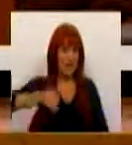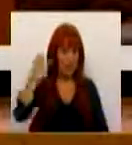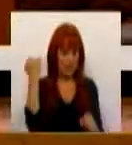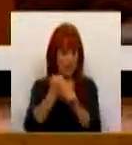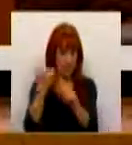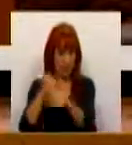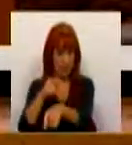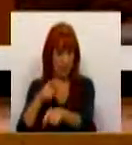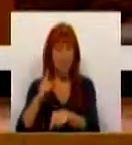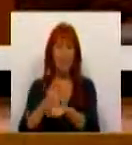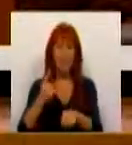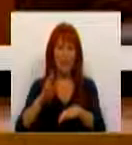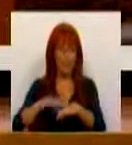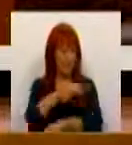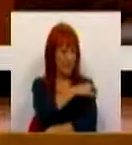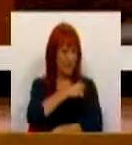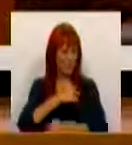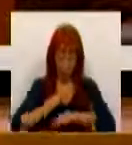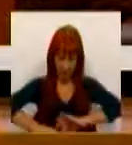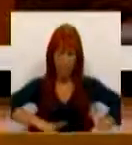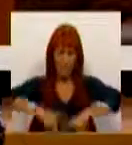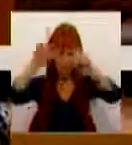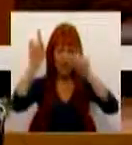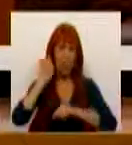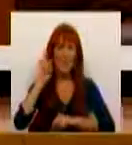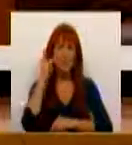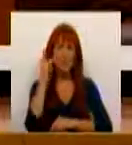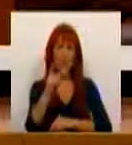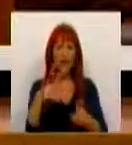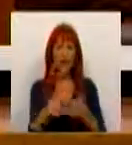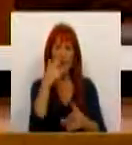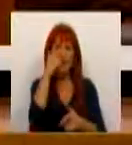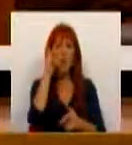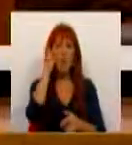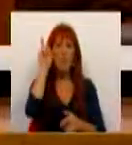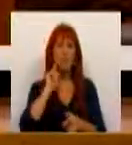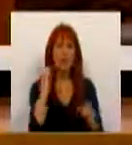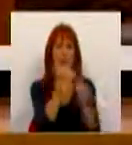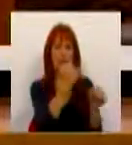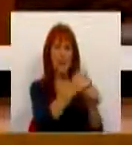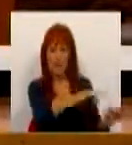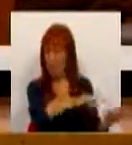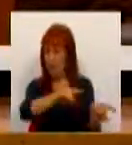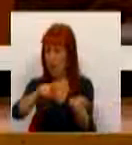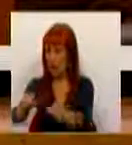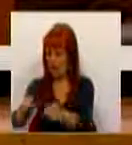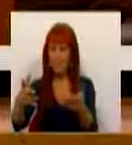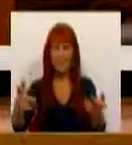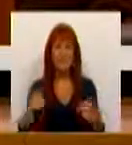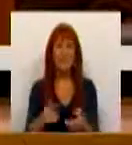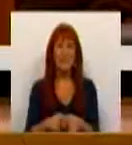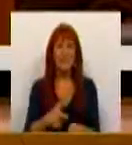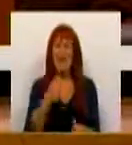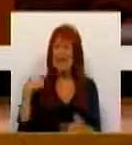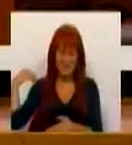laboral, pelo que representa de avanço na qualidade de vida das trabalhadoras e dos trabalhadores,